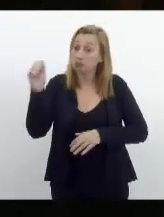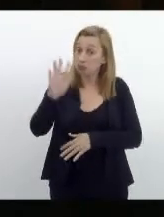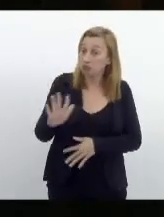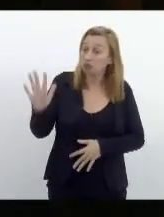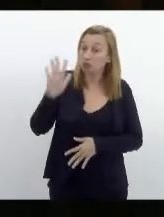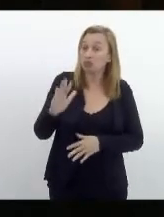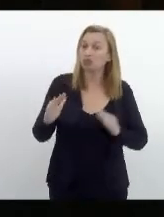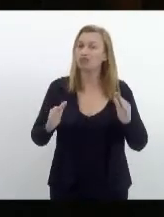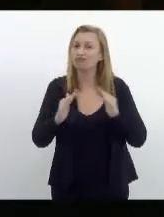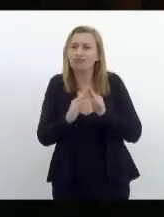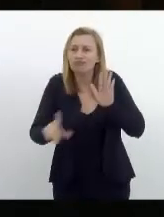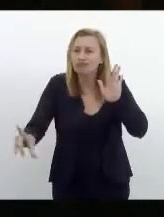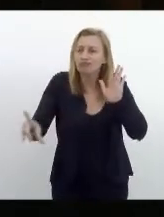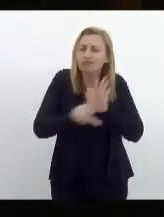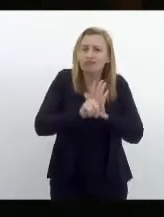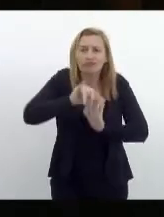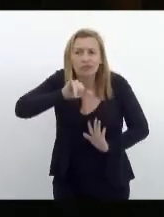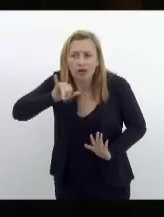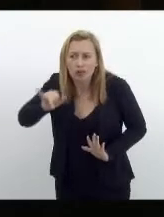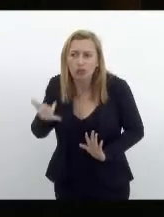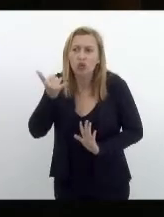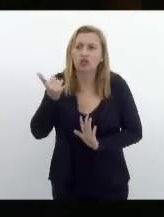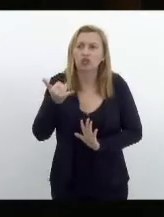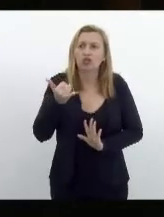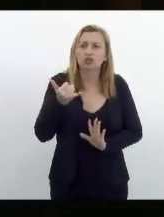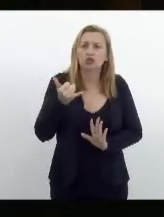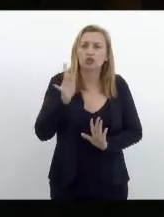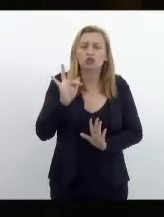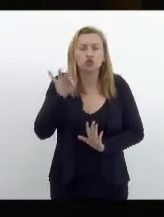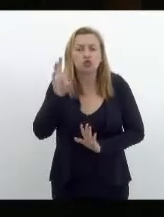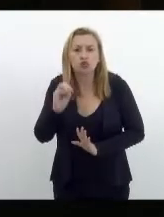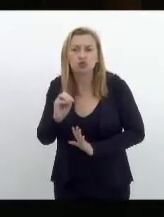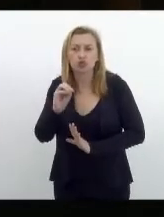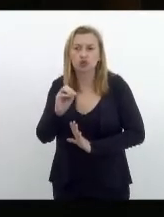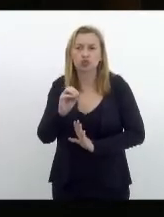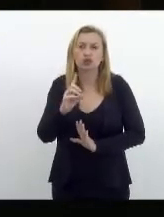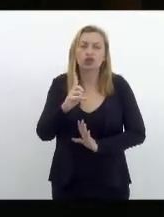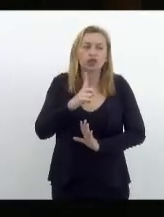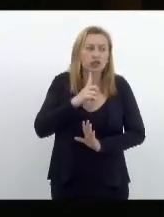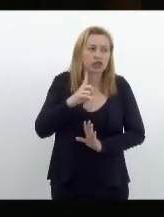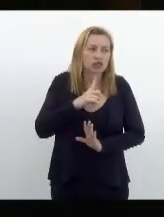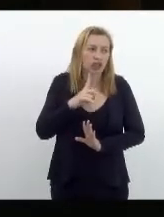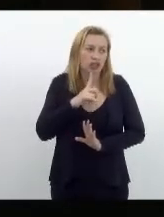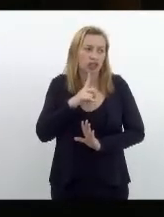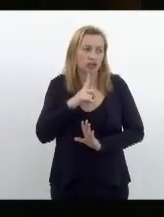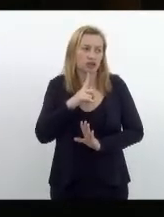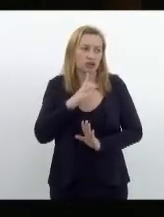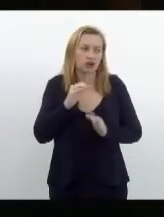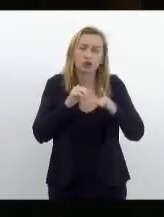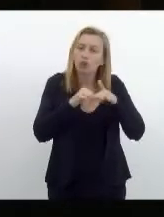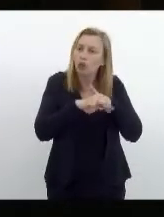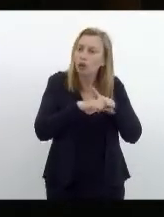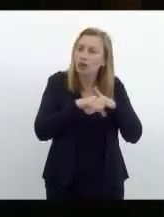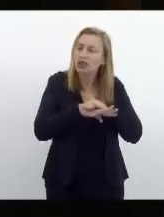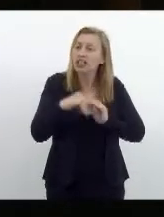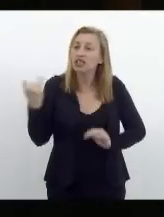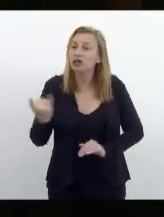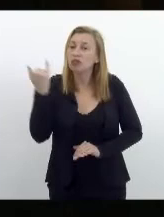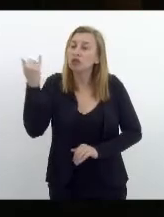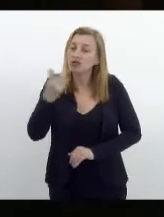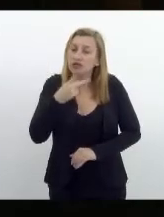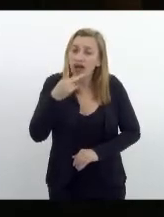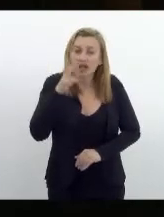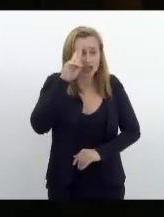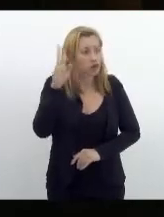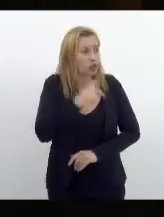casa legislativa aproveitando do fundo que tem disponível, e importante dizer,